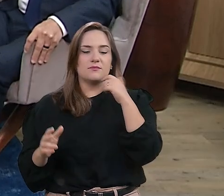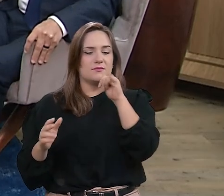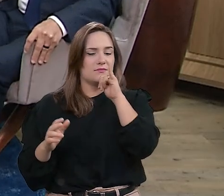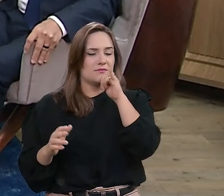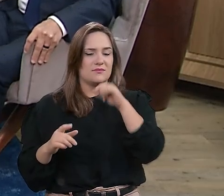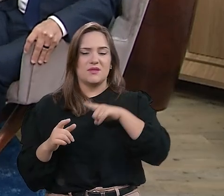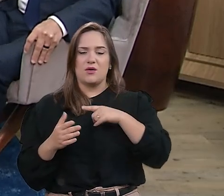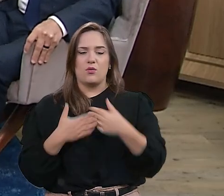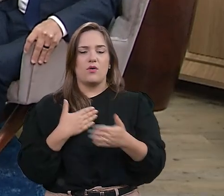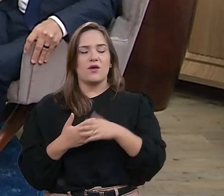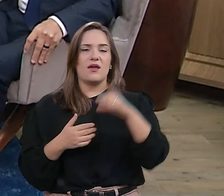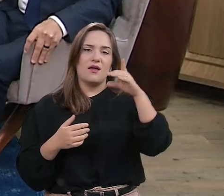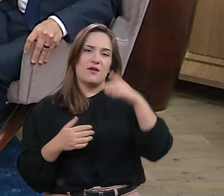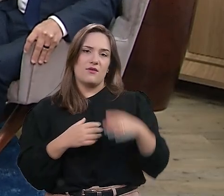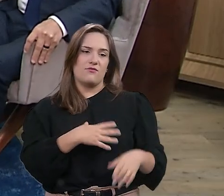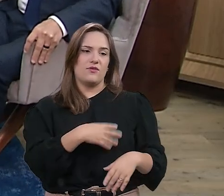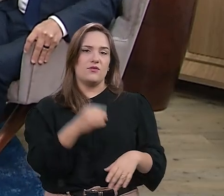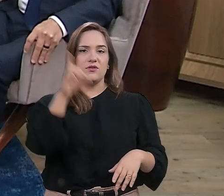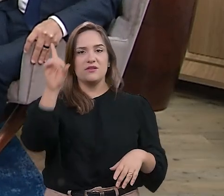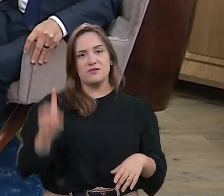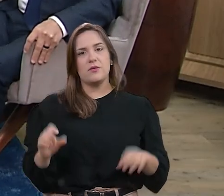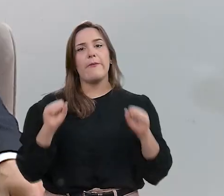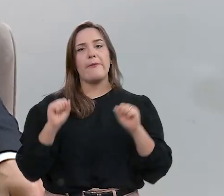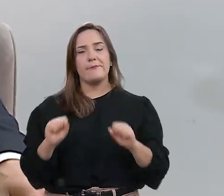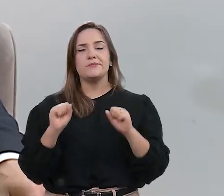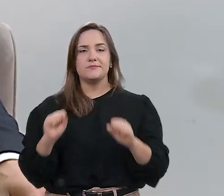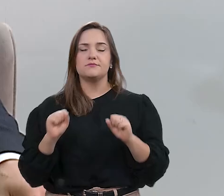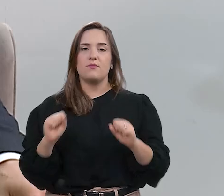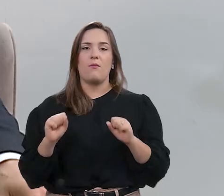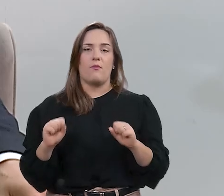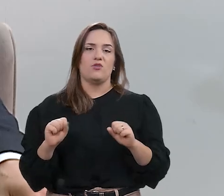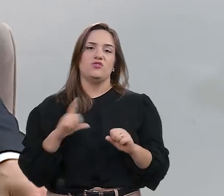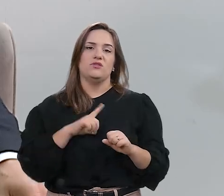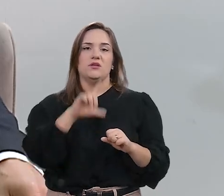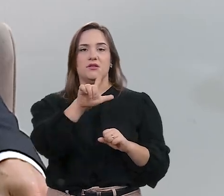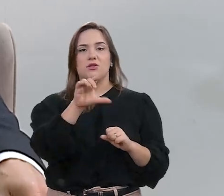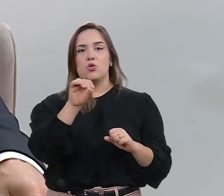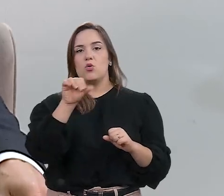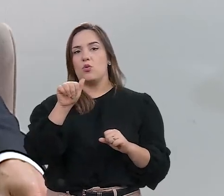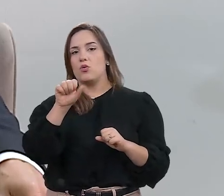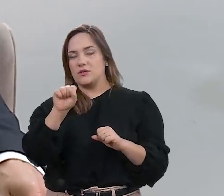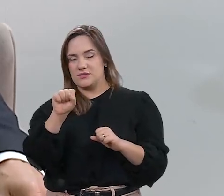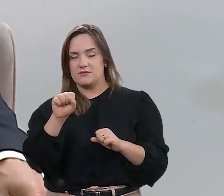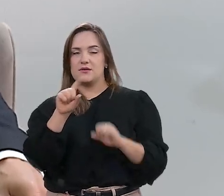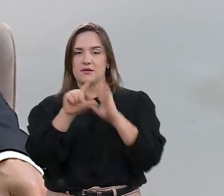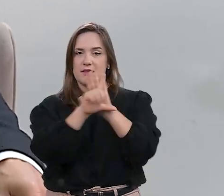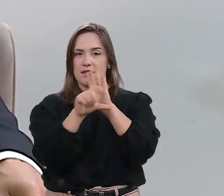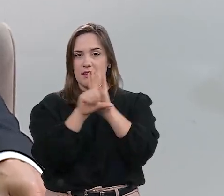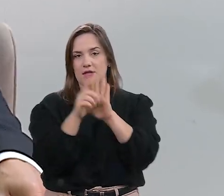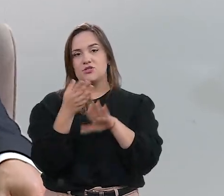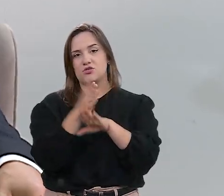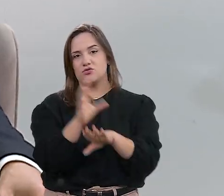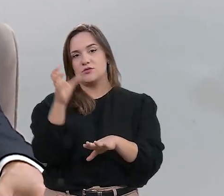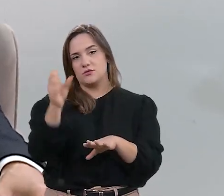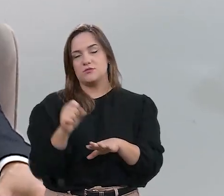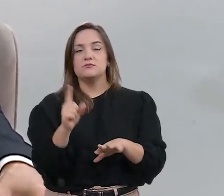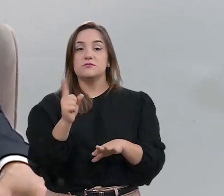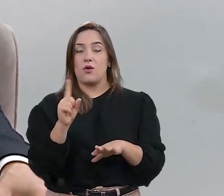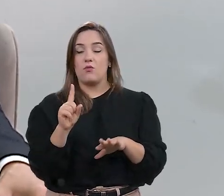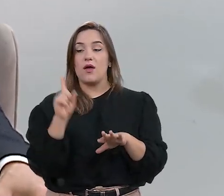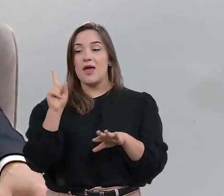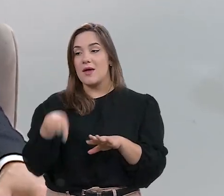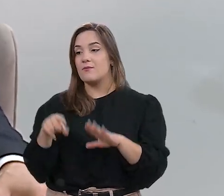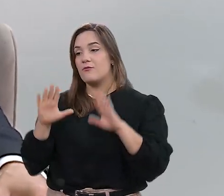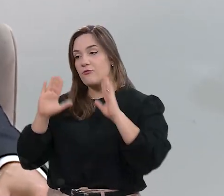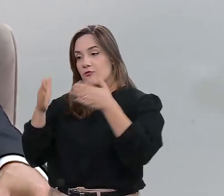deficiência, porque ele pode receber um auxílio da LOAS, né? Então, mas não é para o filho, é para quem